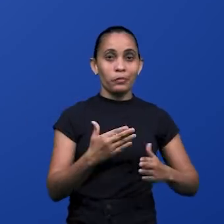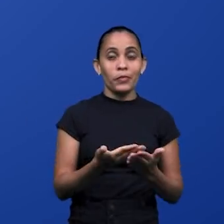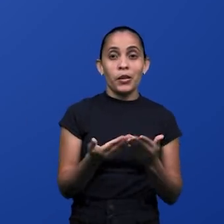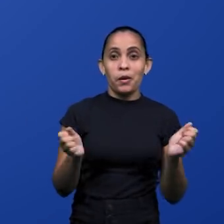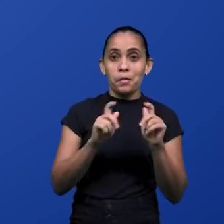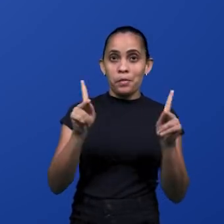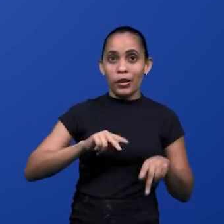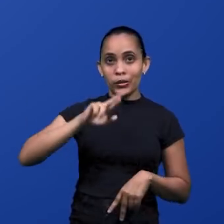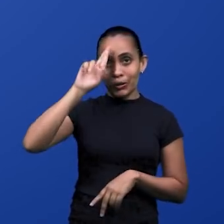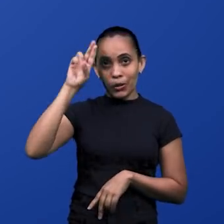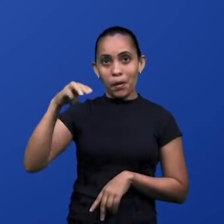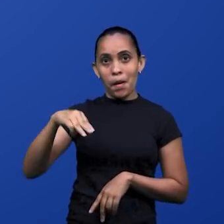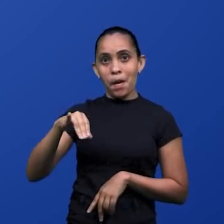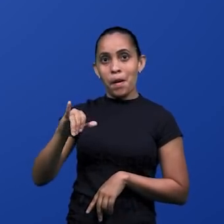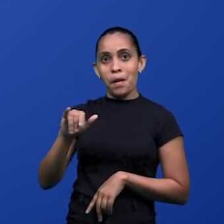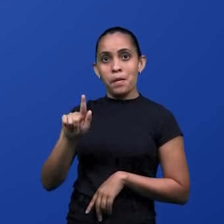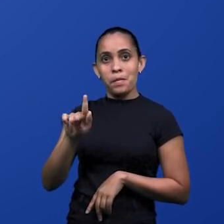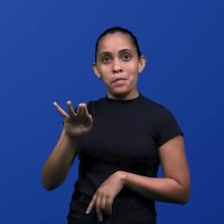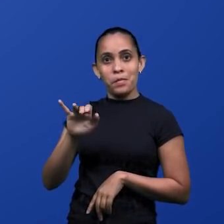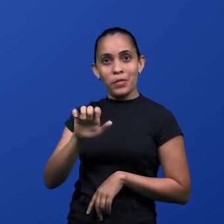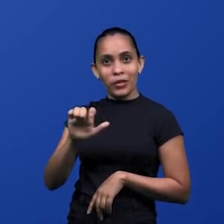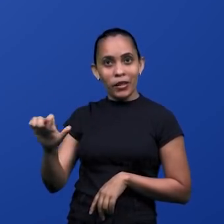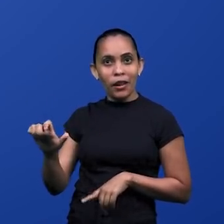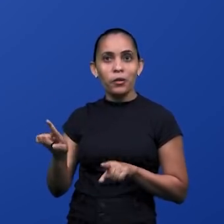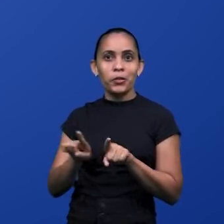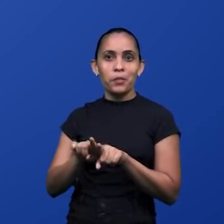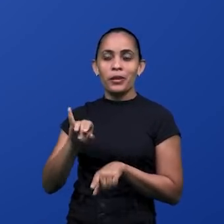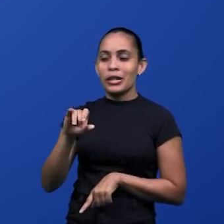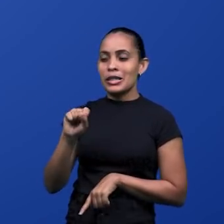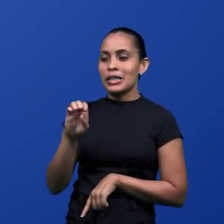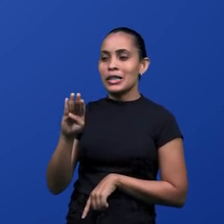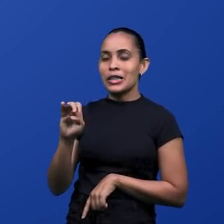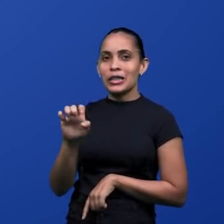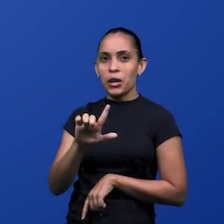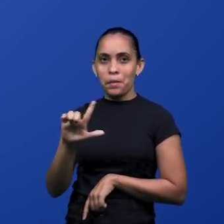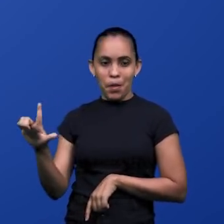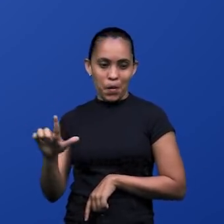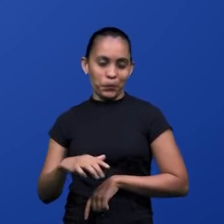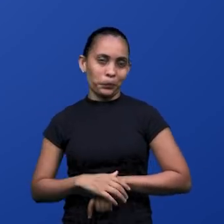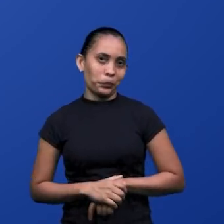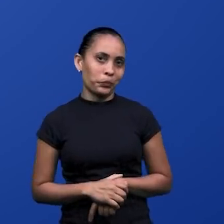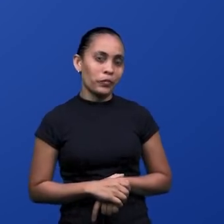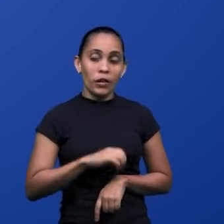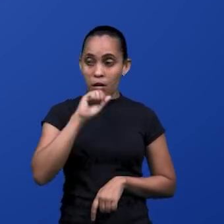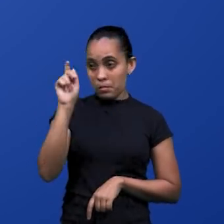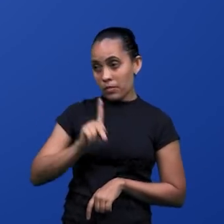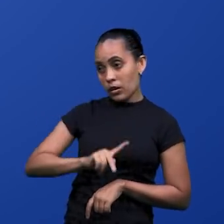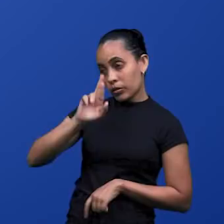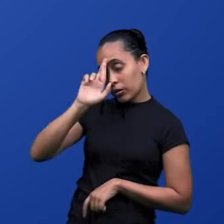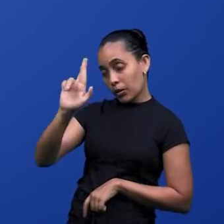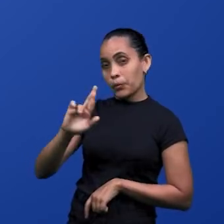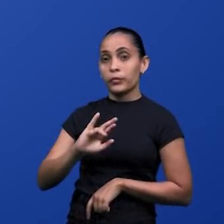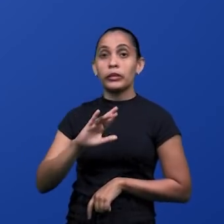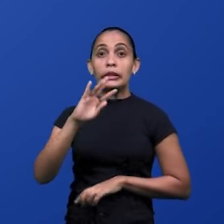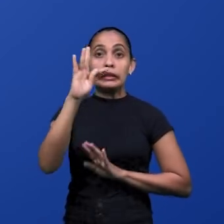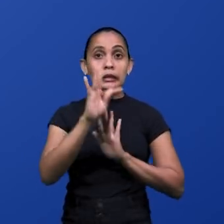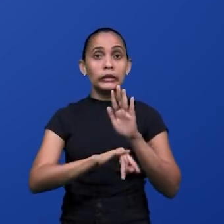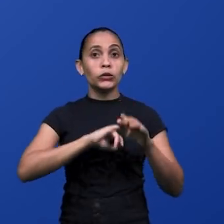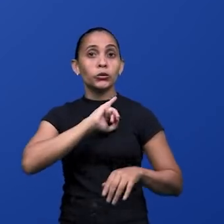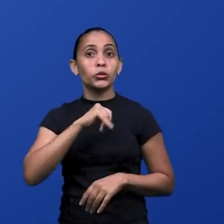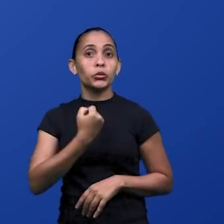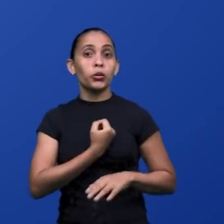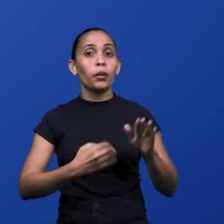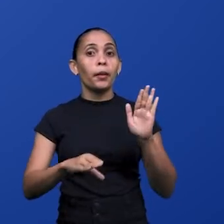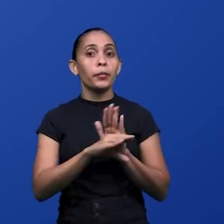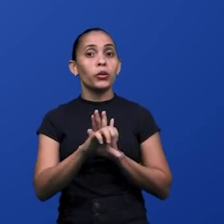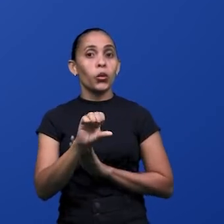paz do Senhor, Miguel e Isabel. A paz do Senhor. Vamos à pergunta. O texto de João,